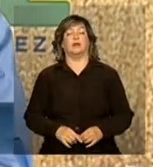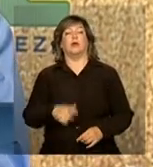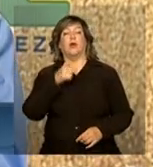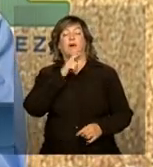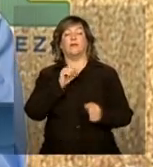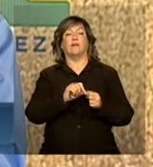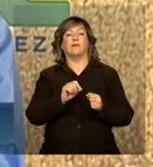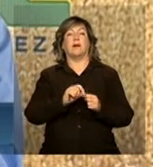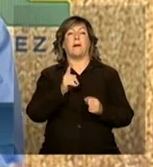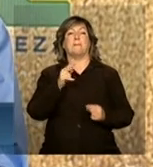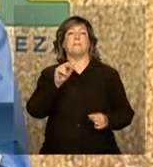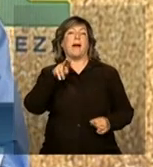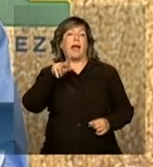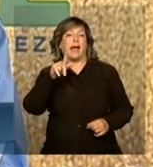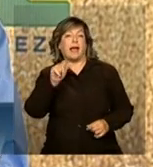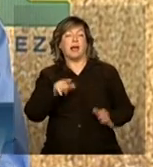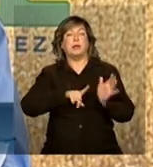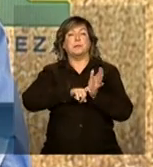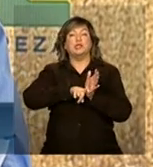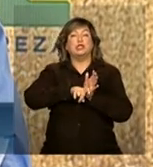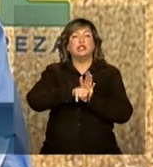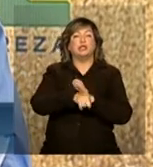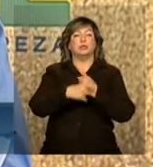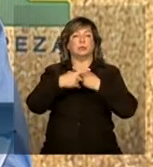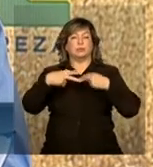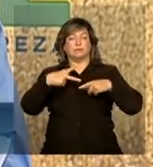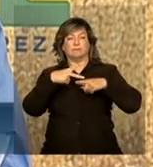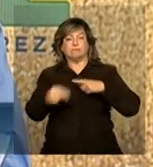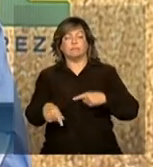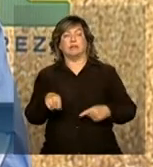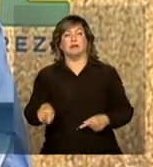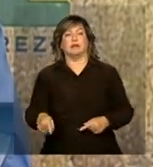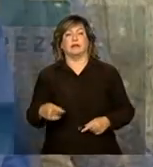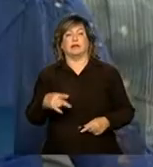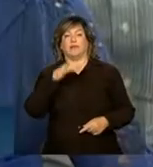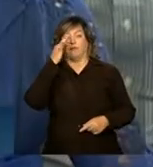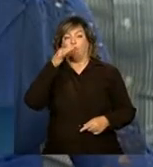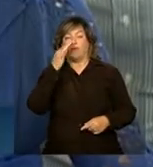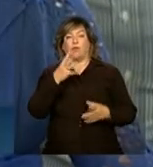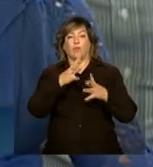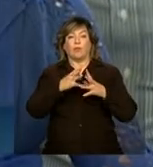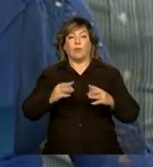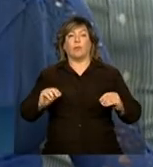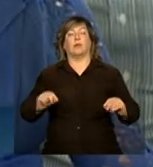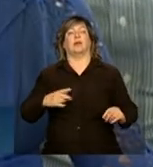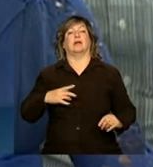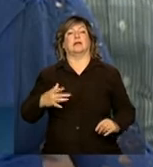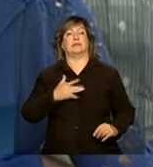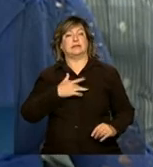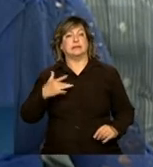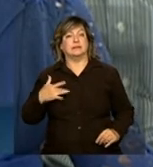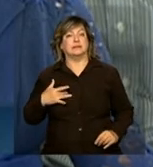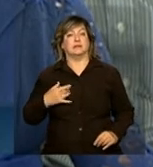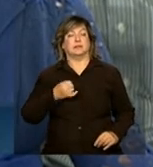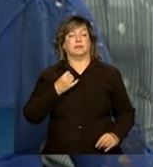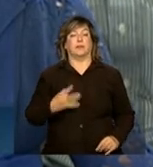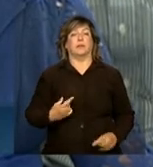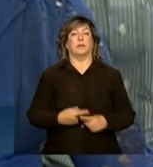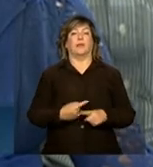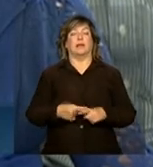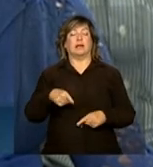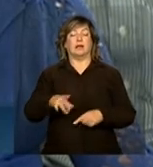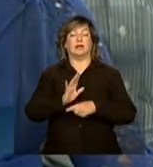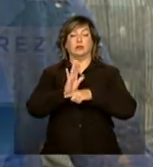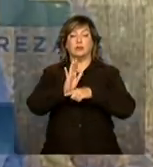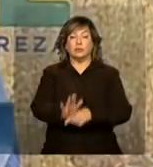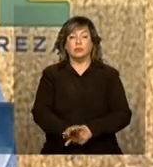praga Licoverpa, com publicação do decreto presidencial e regulamentação por portaria ministerial, que permitiu ao